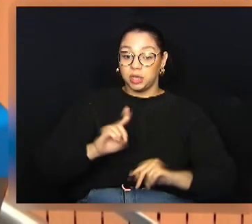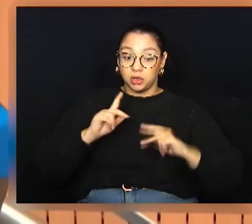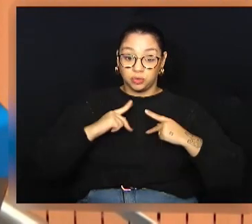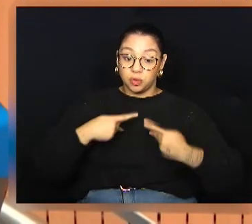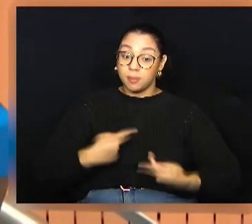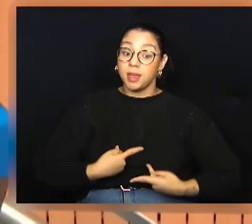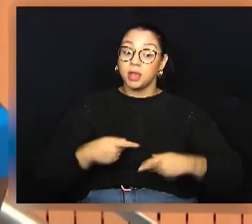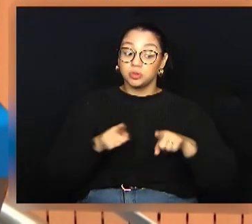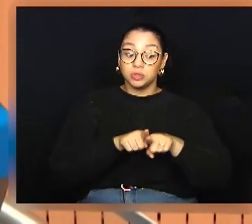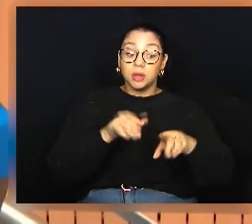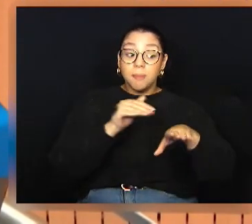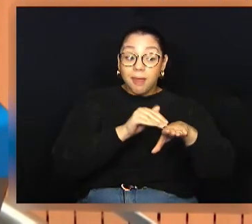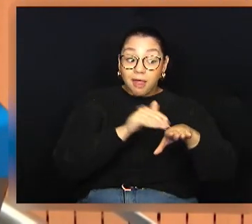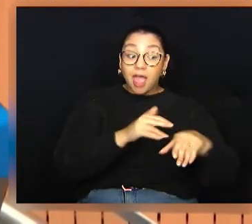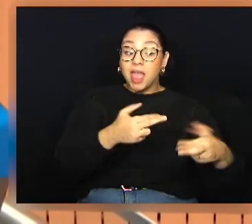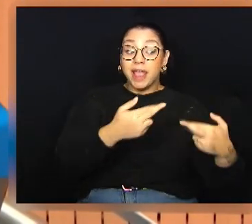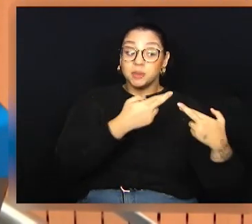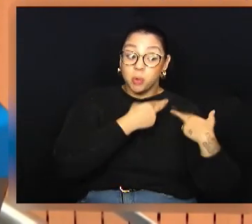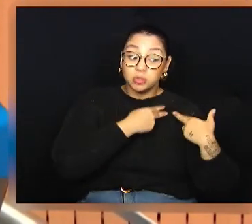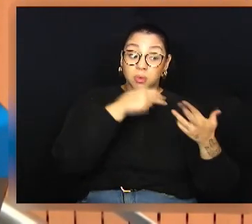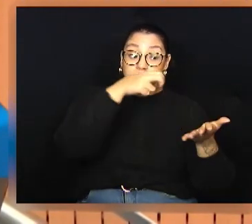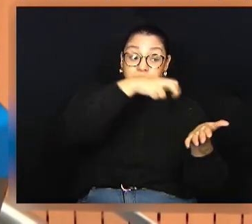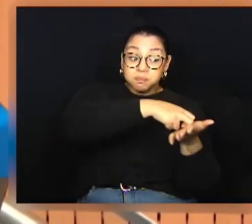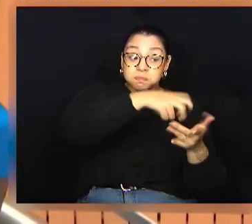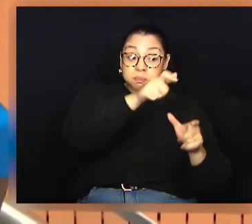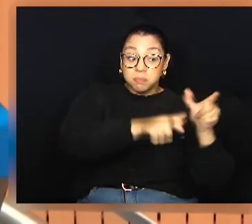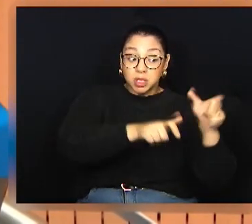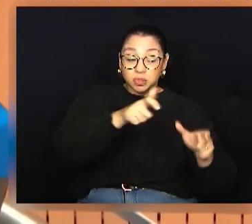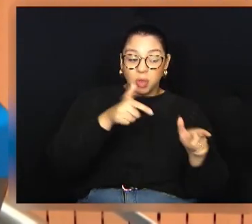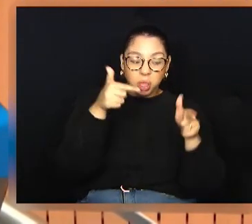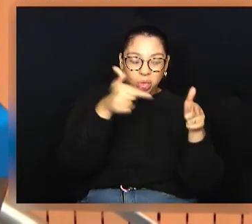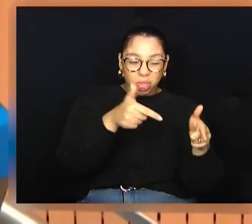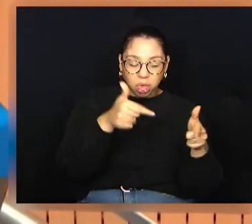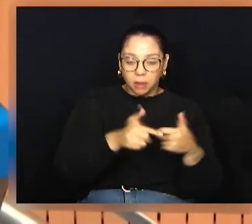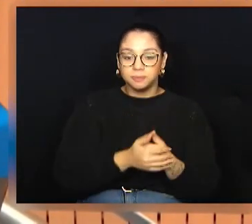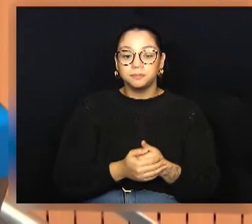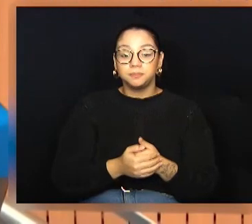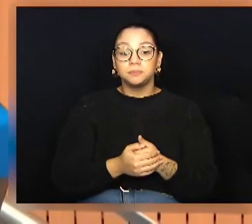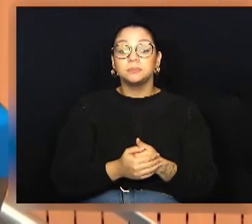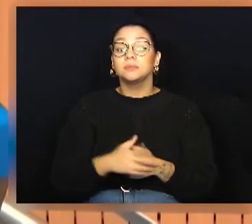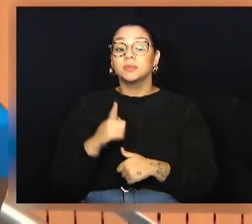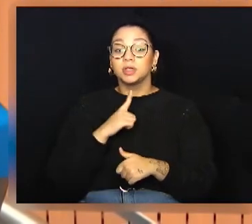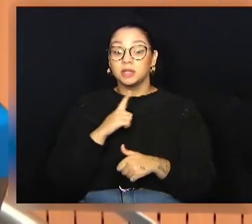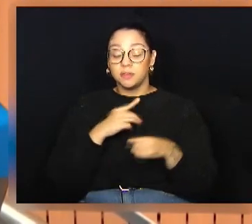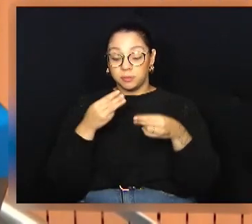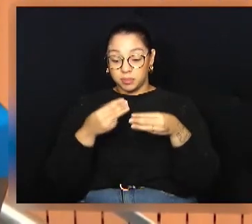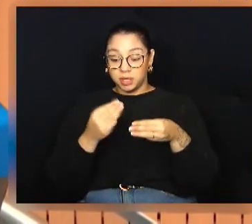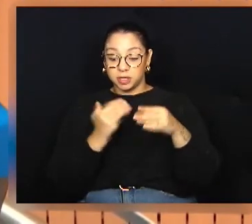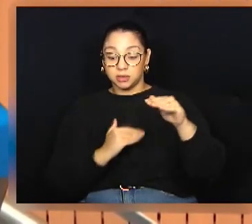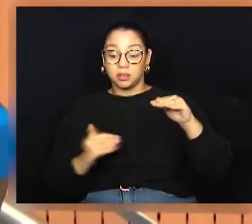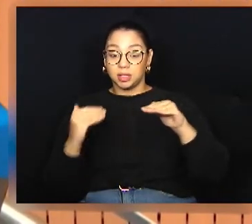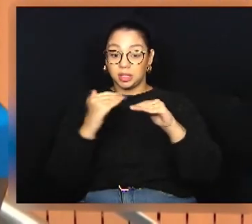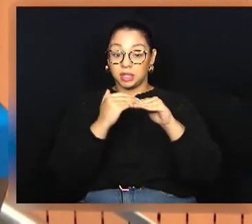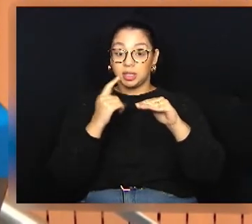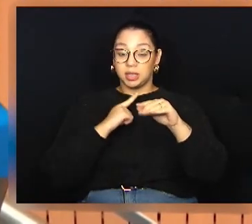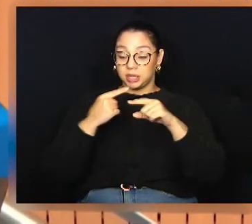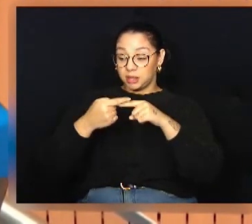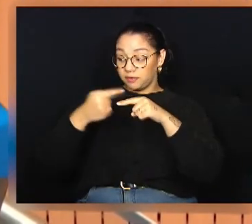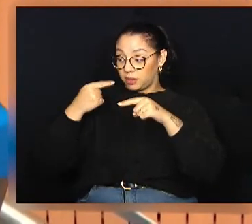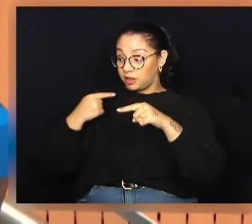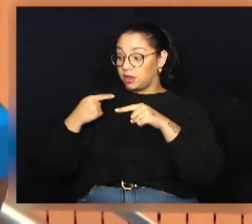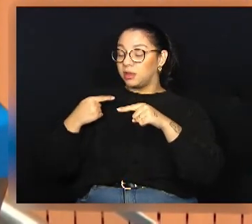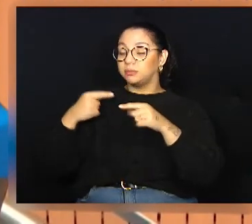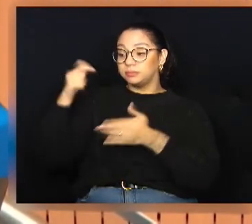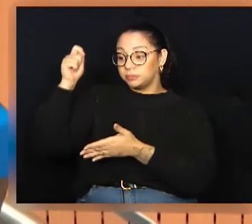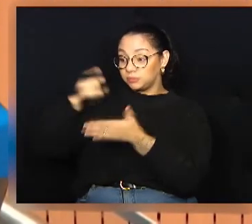apuração e punição dos responsáveis pelos ataques. A ministra da Igualdade Racial, que esteve na Espanha nas últimas semanas para assinar um